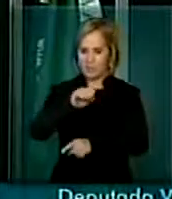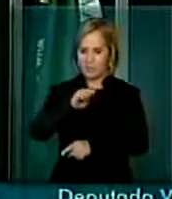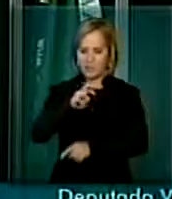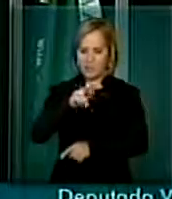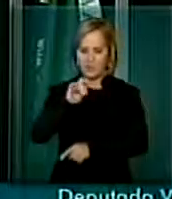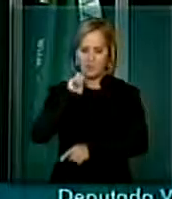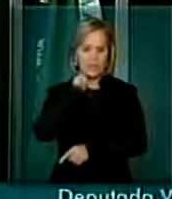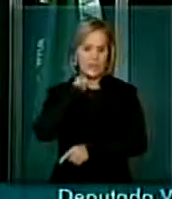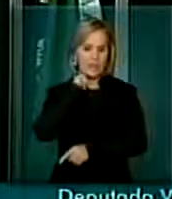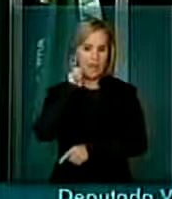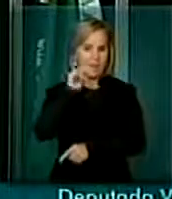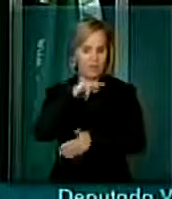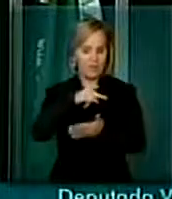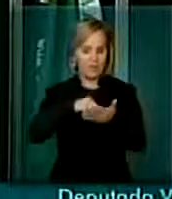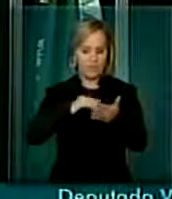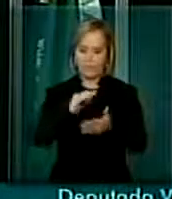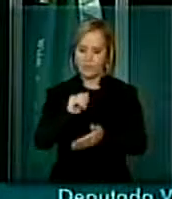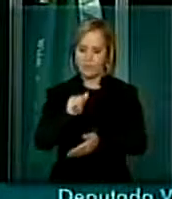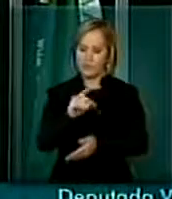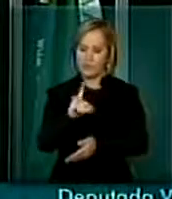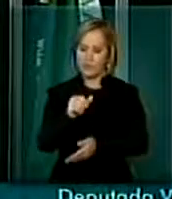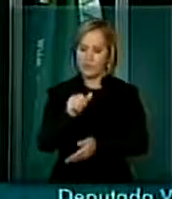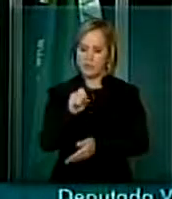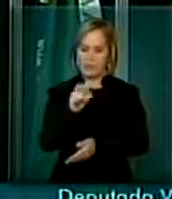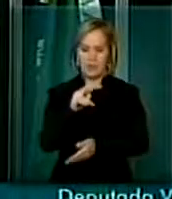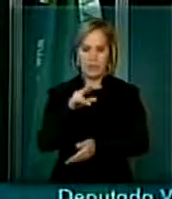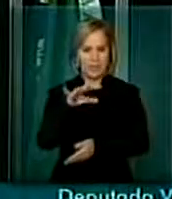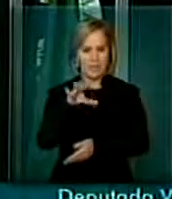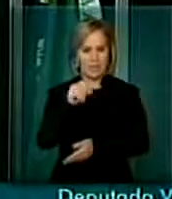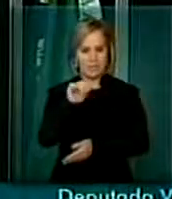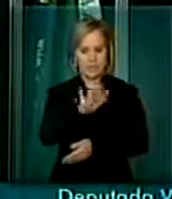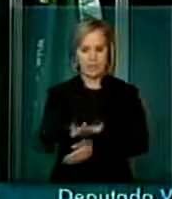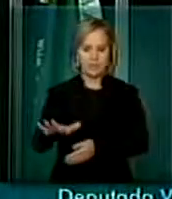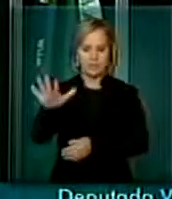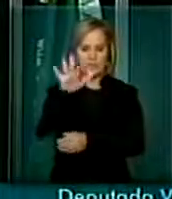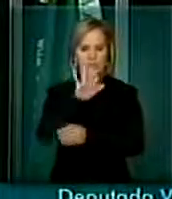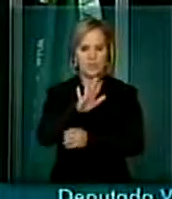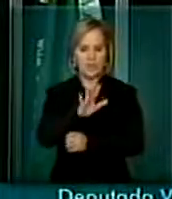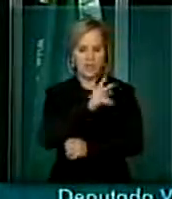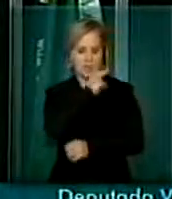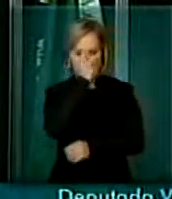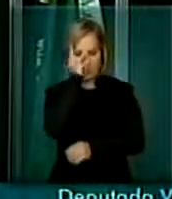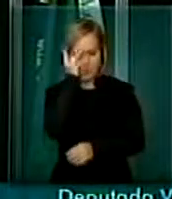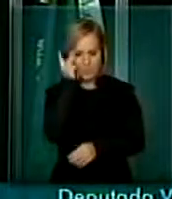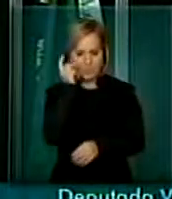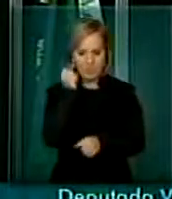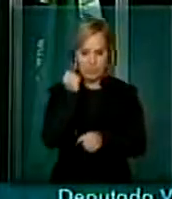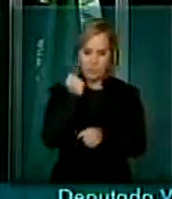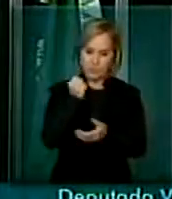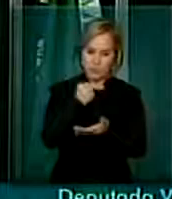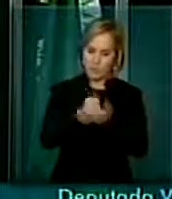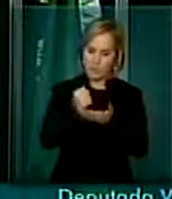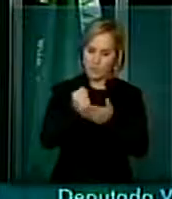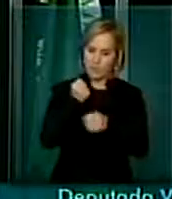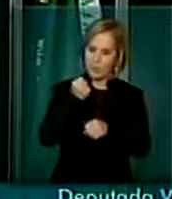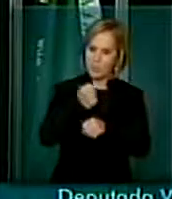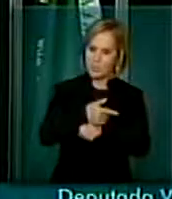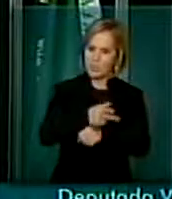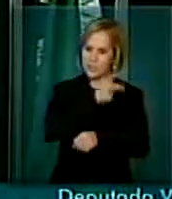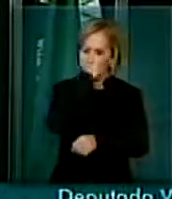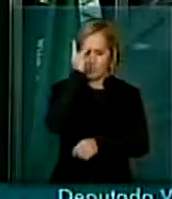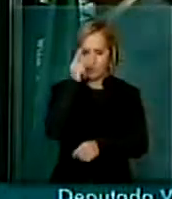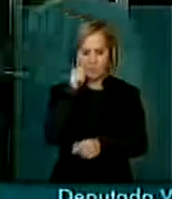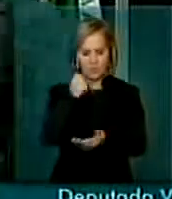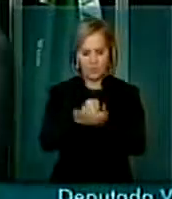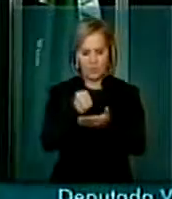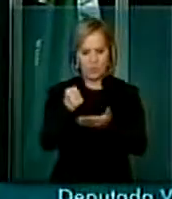do Cadastro Geral de Empregados e Desempregados, CAGED, senhor presidente. E a notícia alvissareira, a notícia